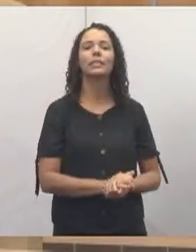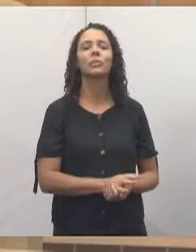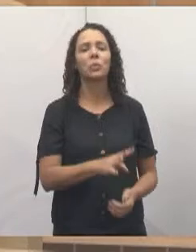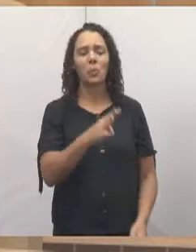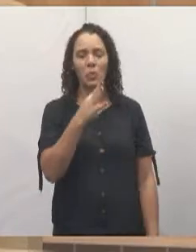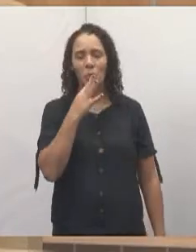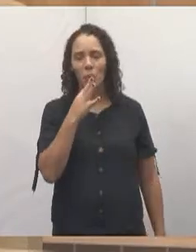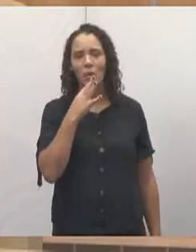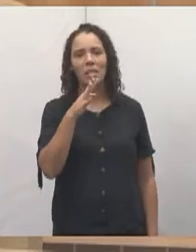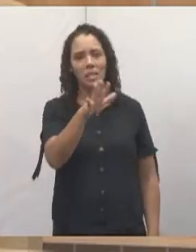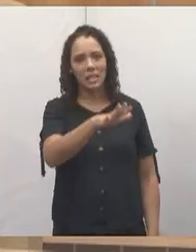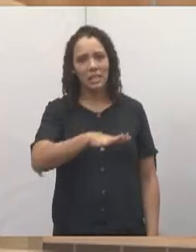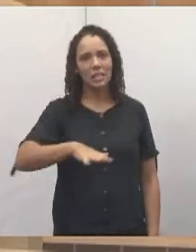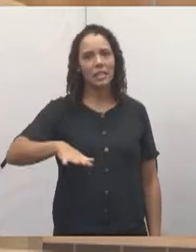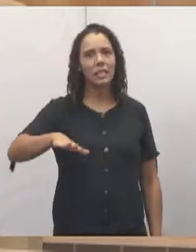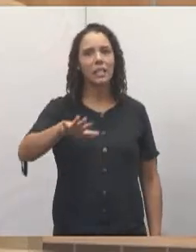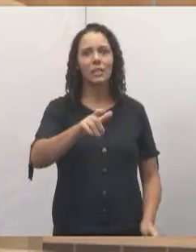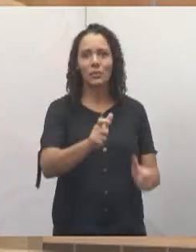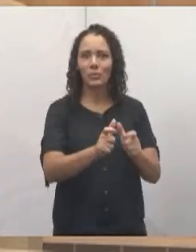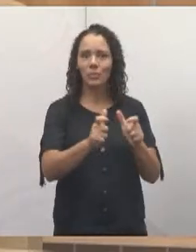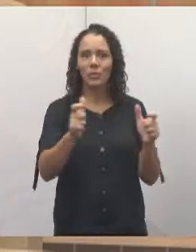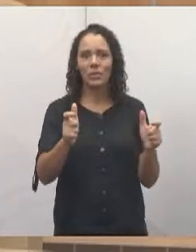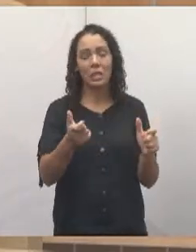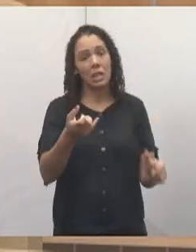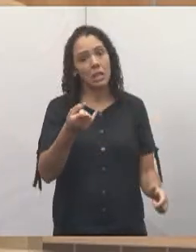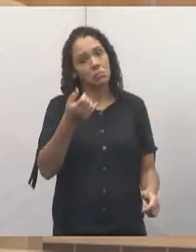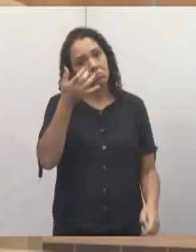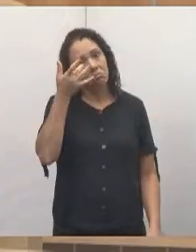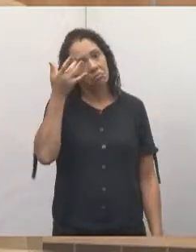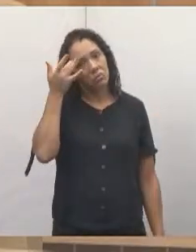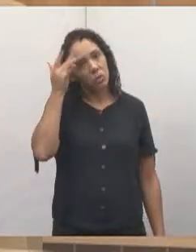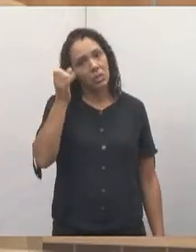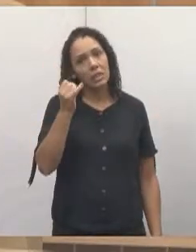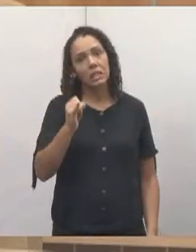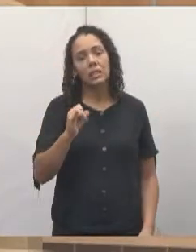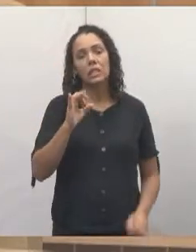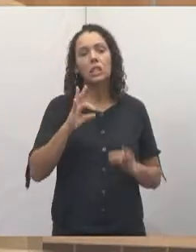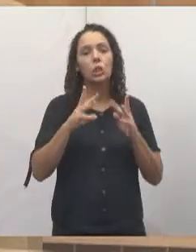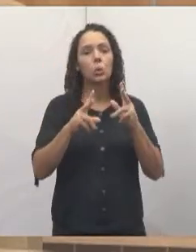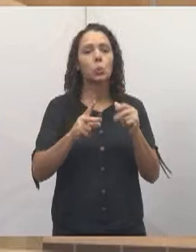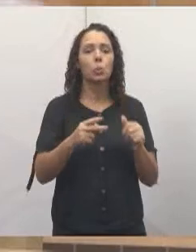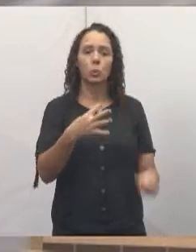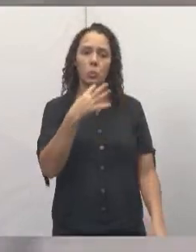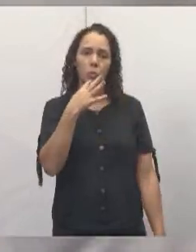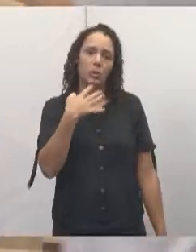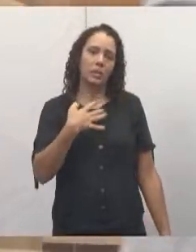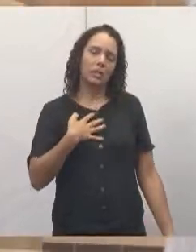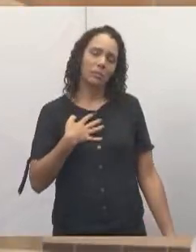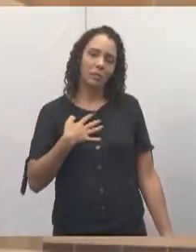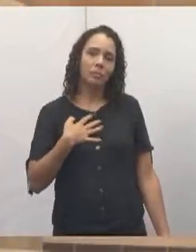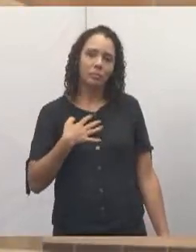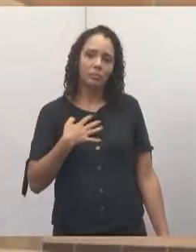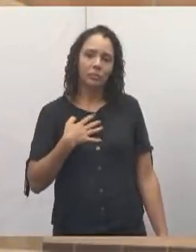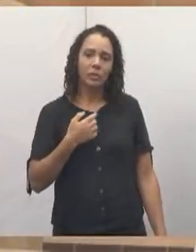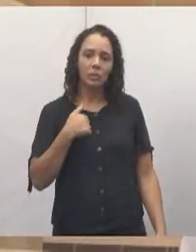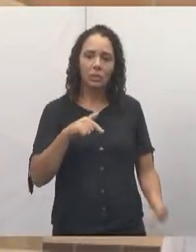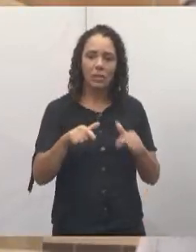Conheço a grande maioria aqui, não sei se todos me conhecem, sou do jurídico da prefeitura, e nós acabamos ficando